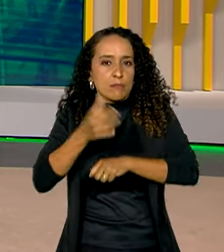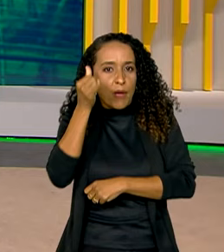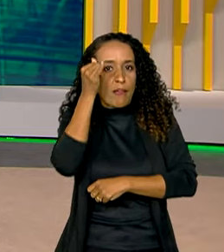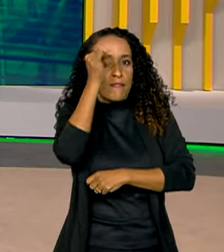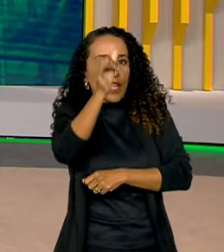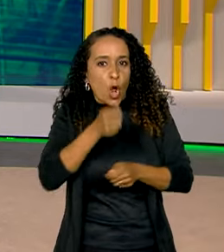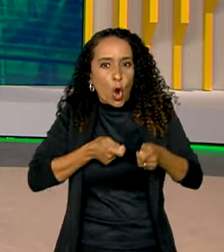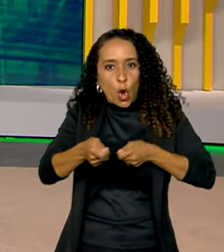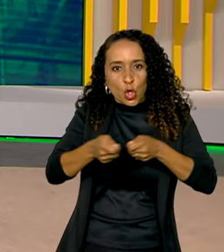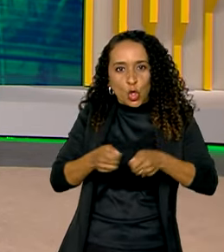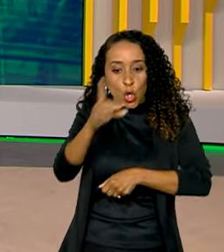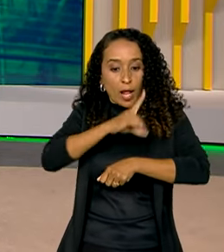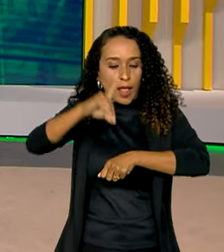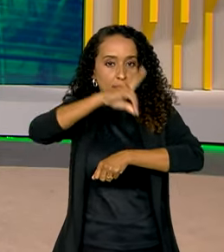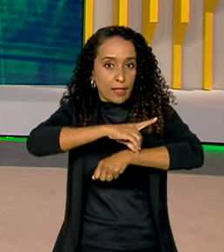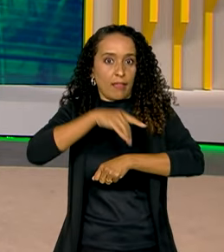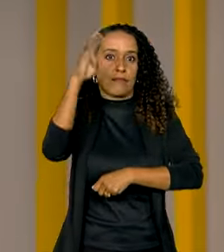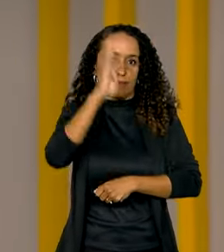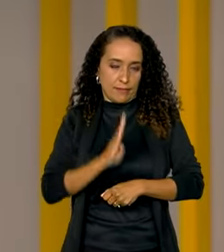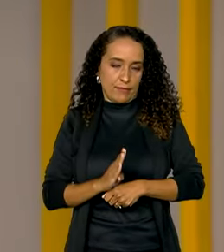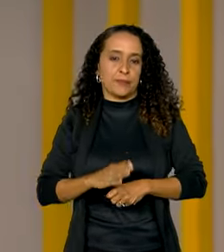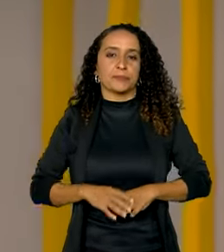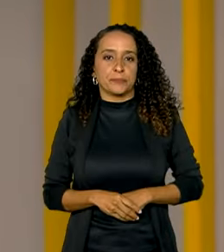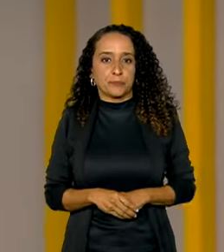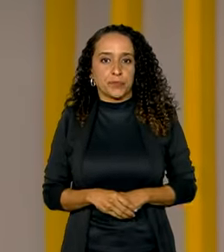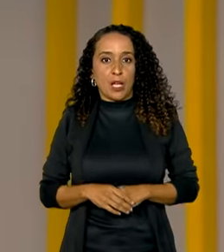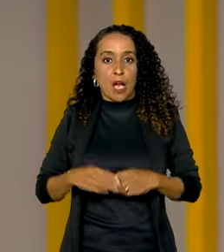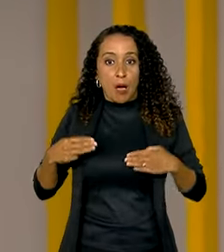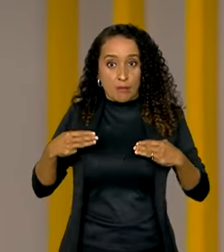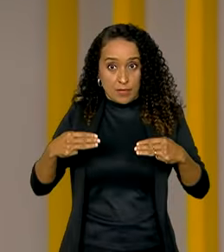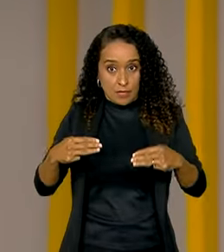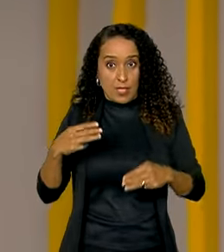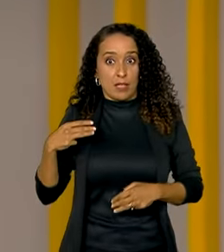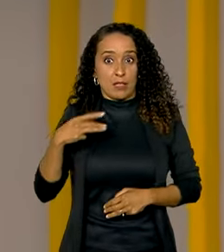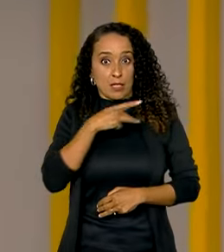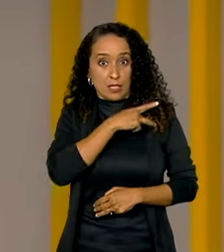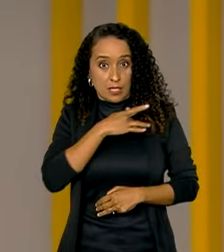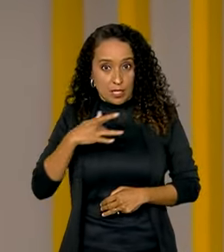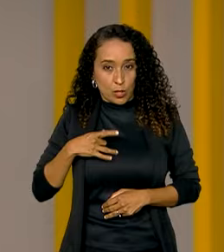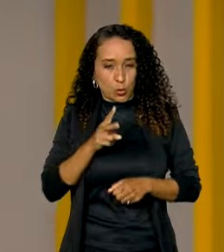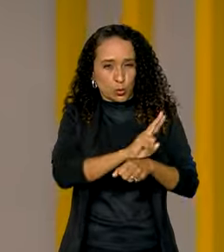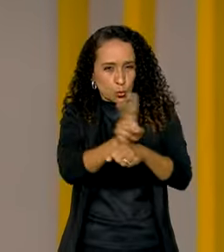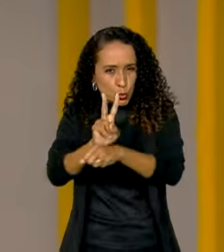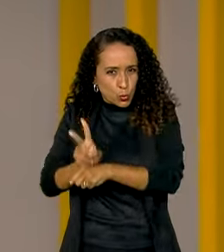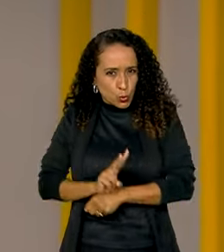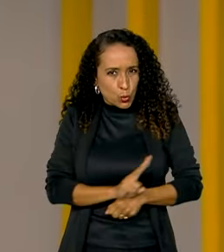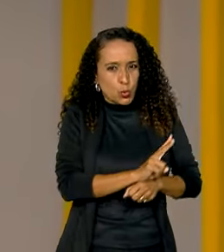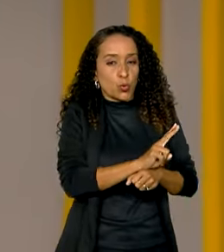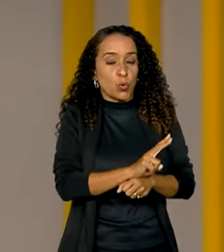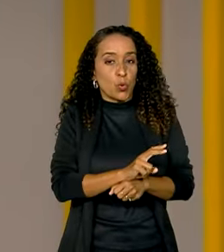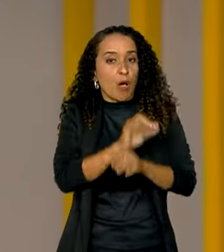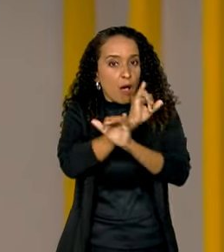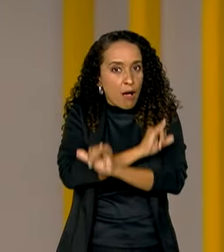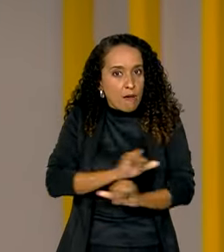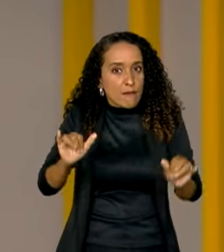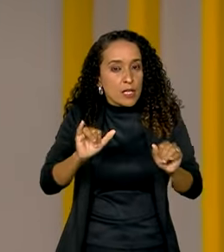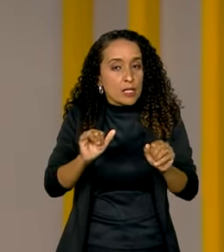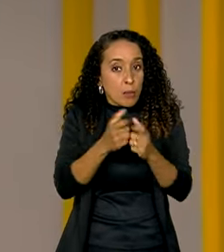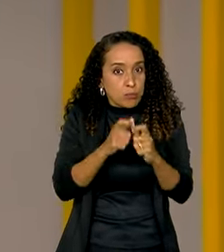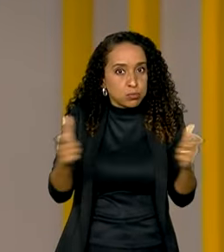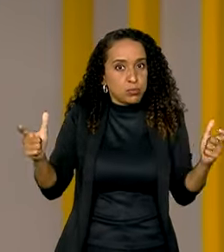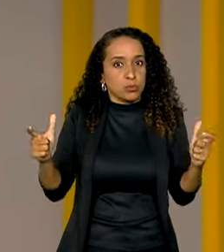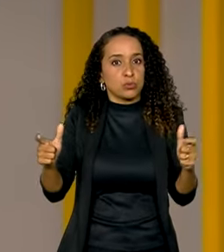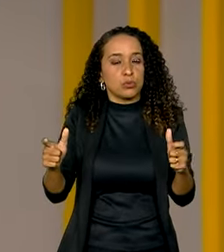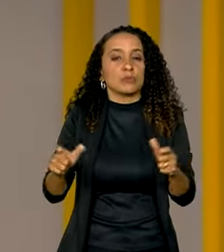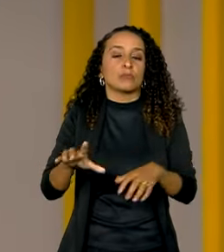prevenção e controle da dengue no país. O Ministério da Saúde está em constante monitoramento e alerta para o aumento dos